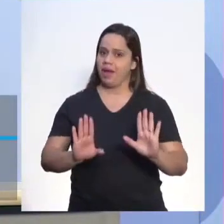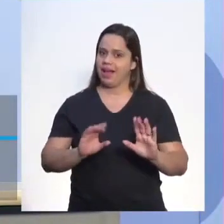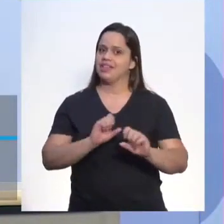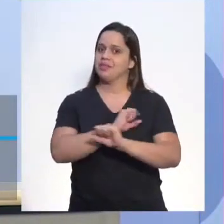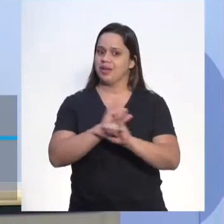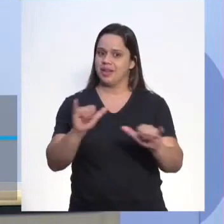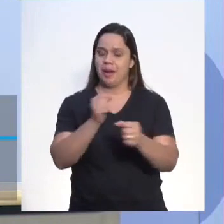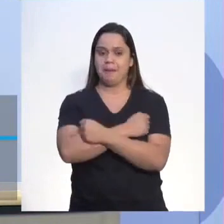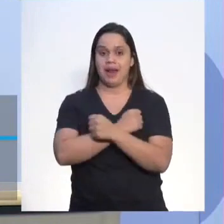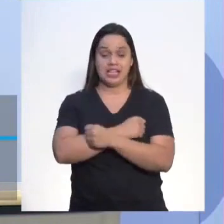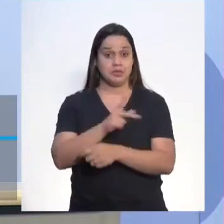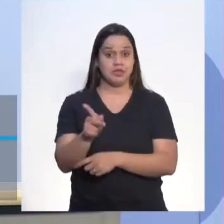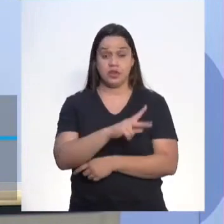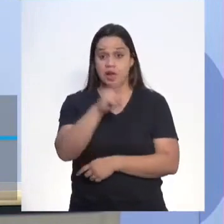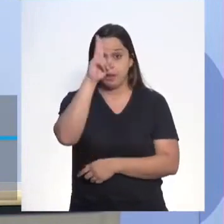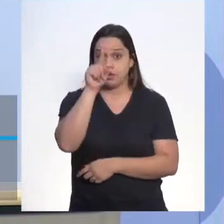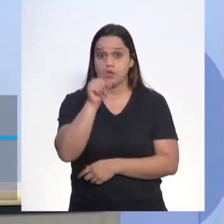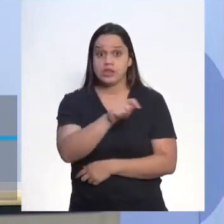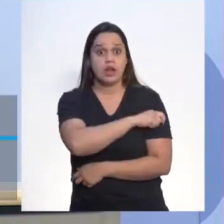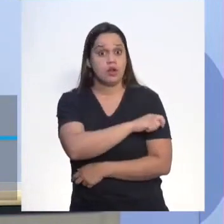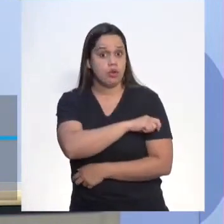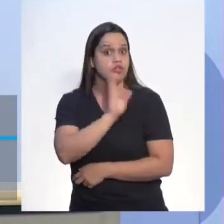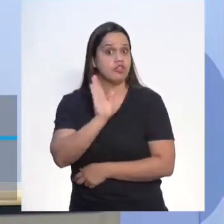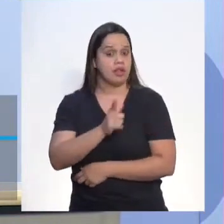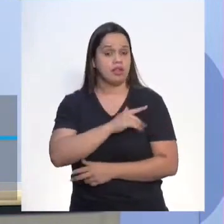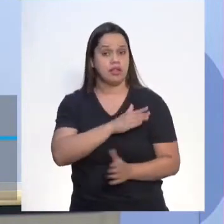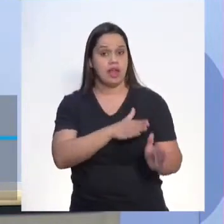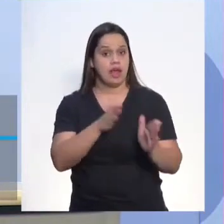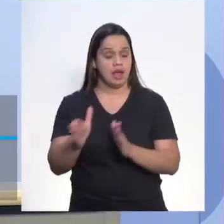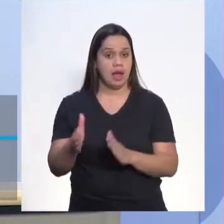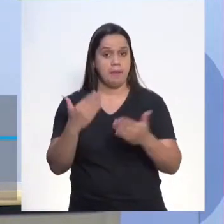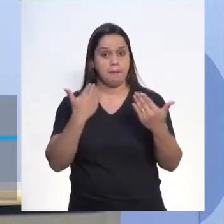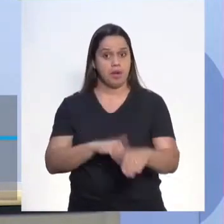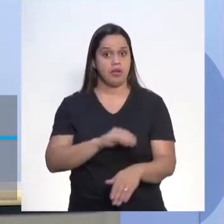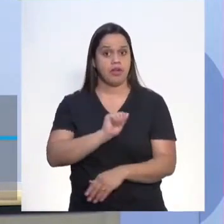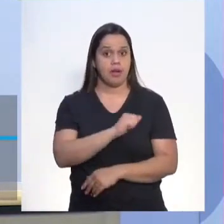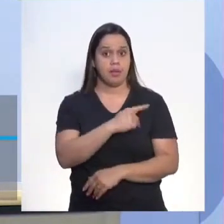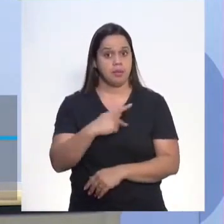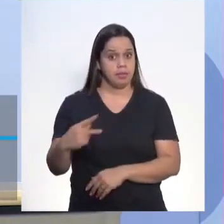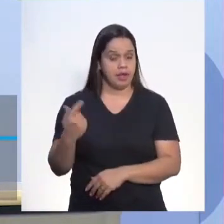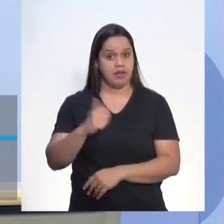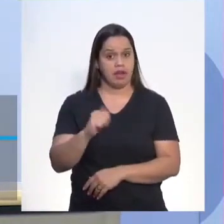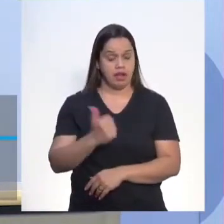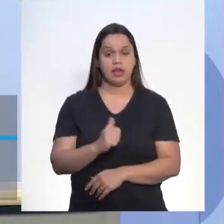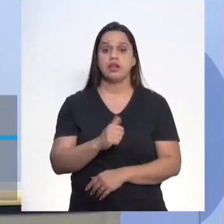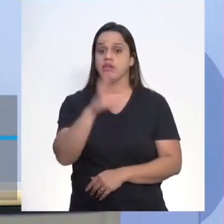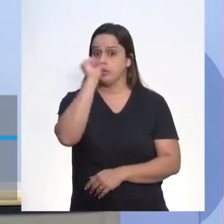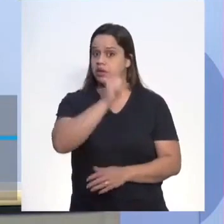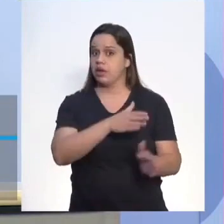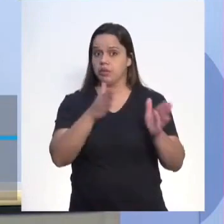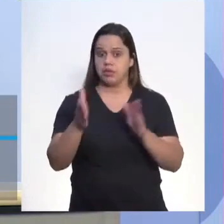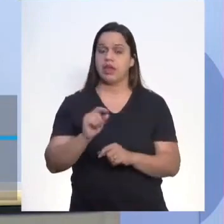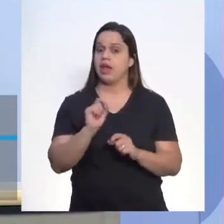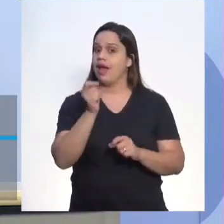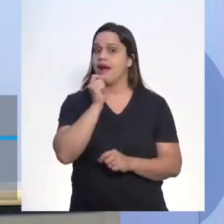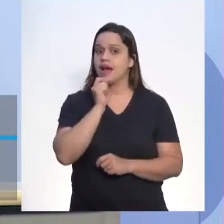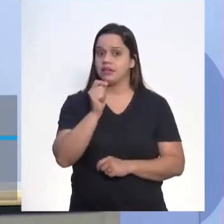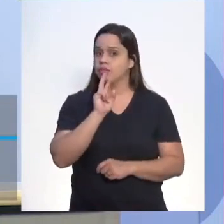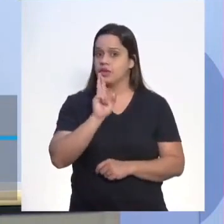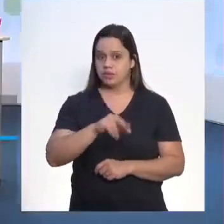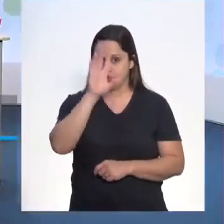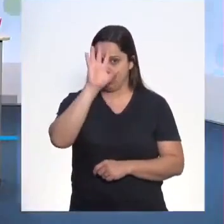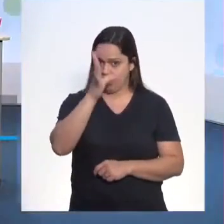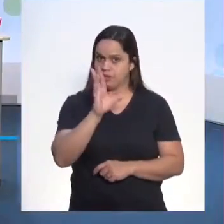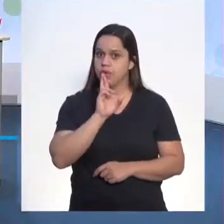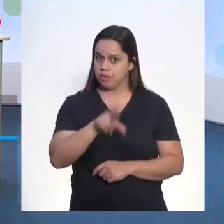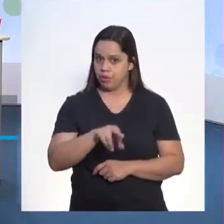aí para os professores. Lembrando, alunos, está rolando aí a prova, a AP, Avaliação de Aprendizagem em Processo. Resolvam ela, quem não fez ainda, tá bom?